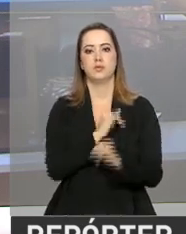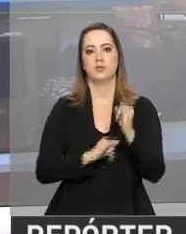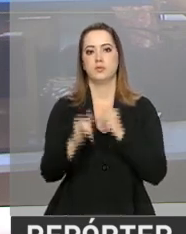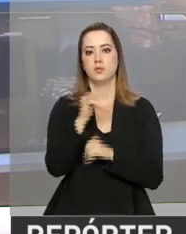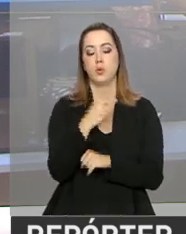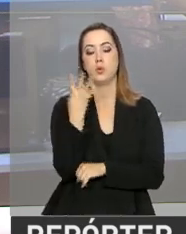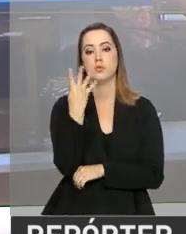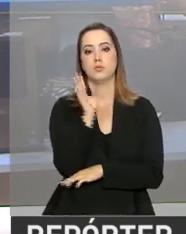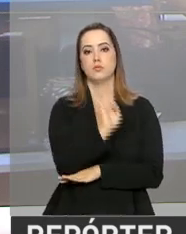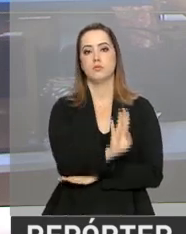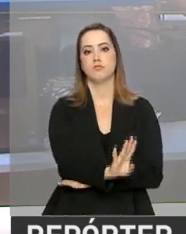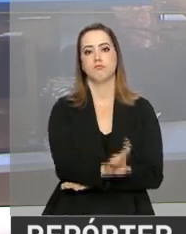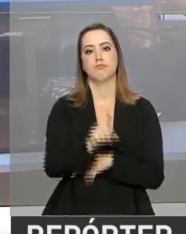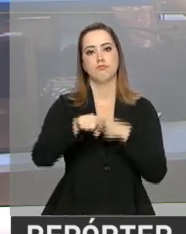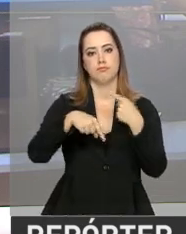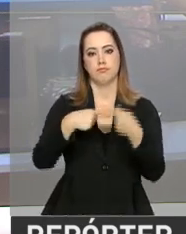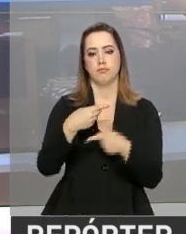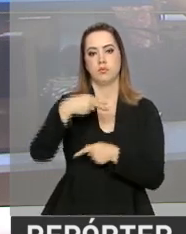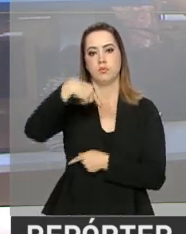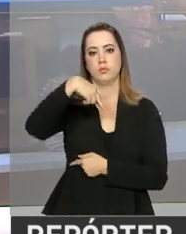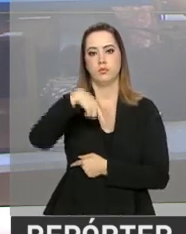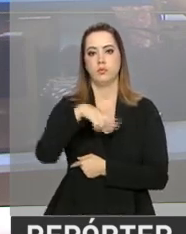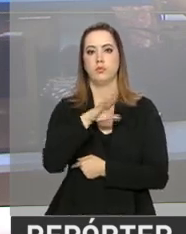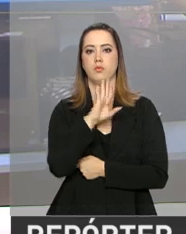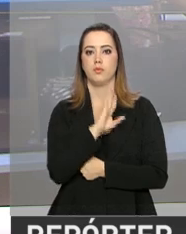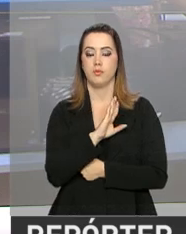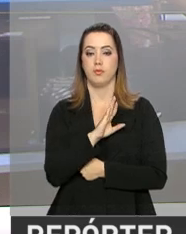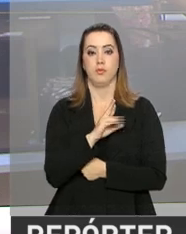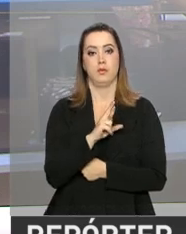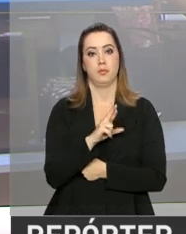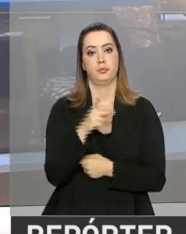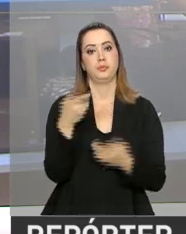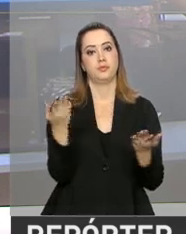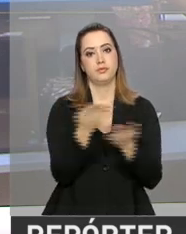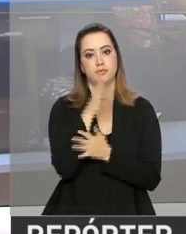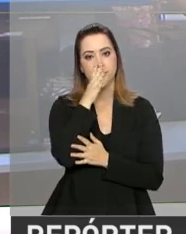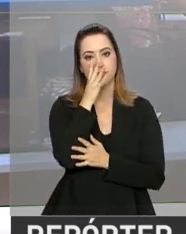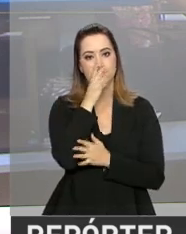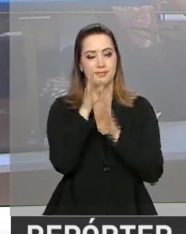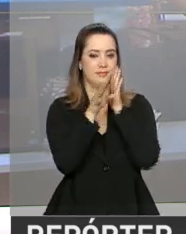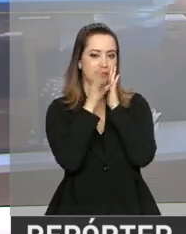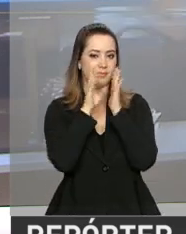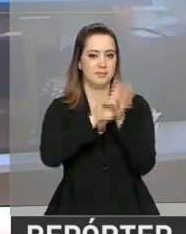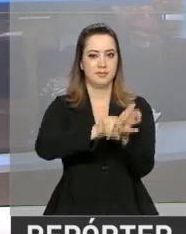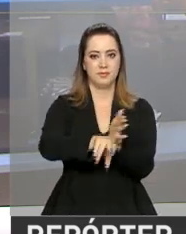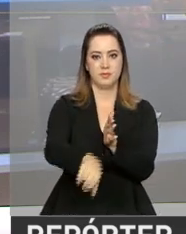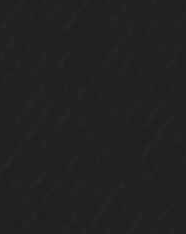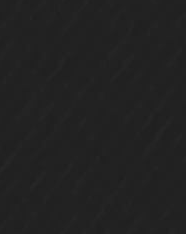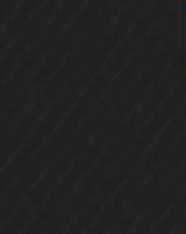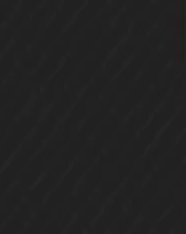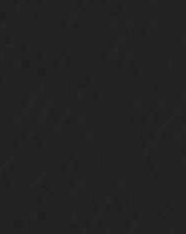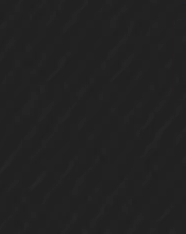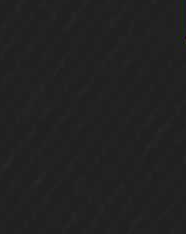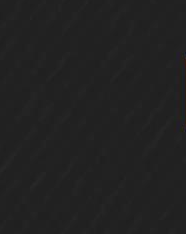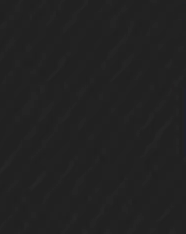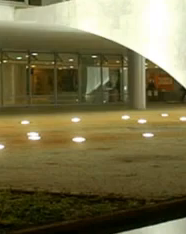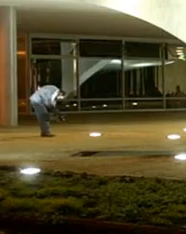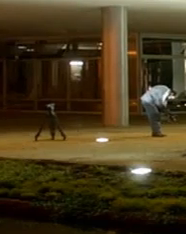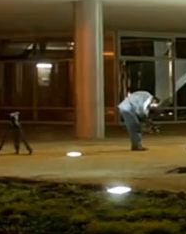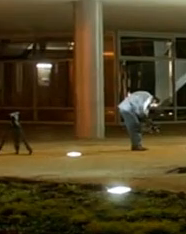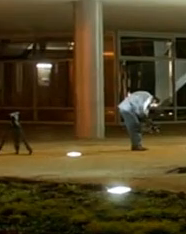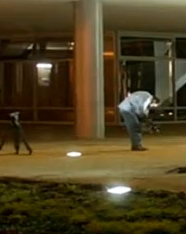outras informações ou às 4 da tarde na próxima edição do Repórter NBR. Acompanhe também as novidades em nossas redes sociais. We'll be right back.